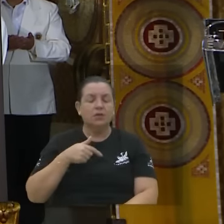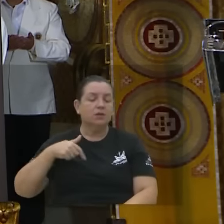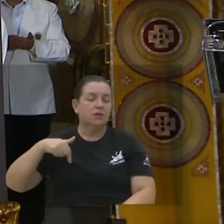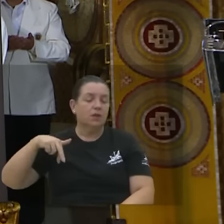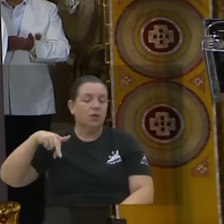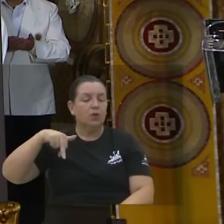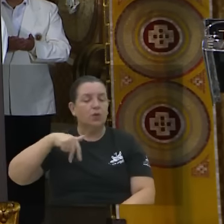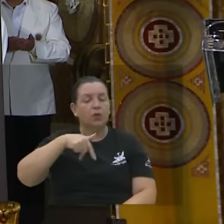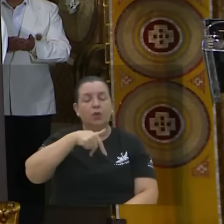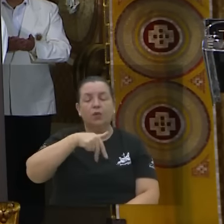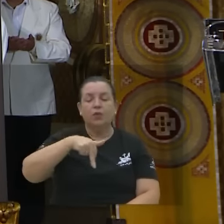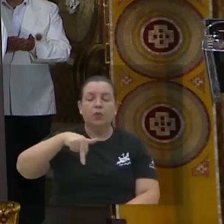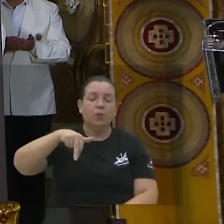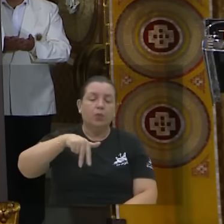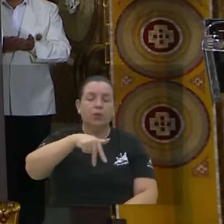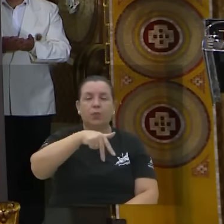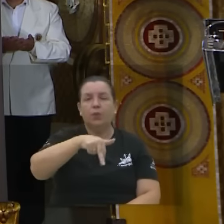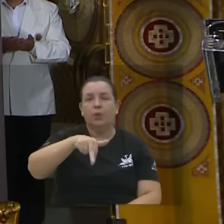verdejantes eu